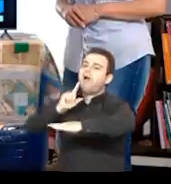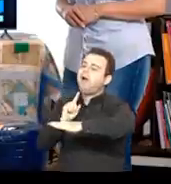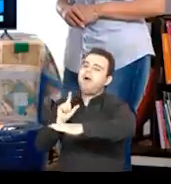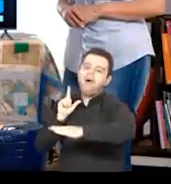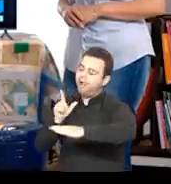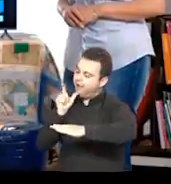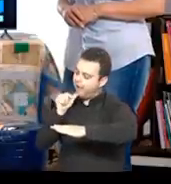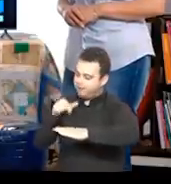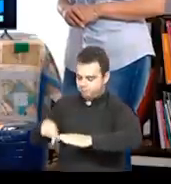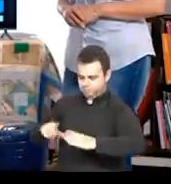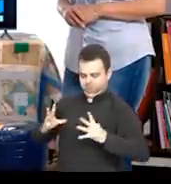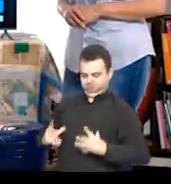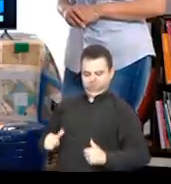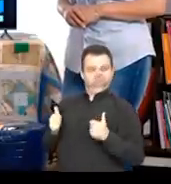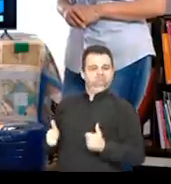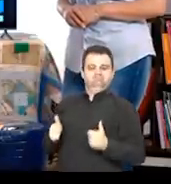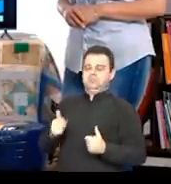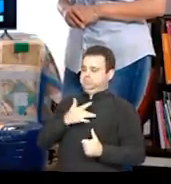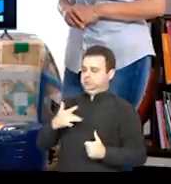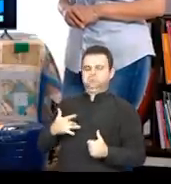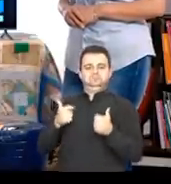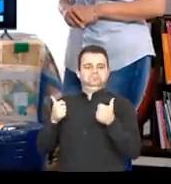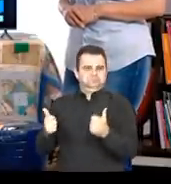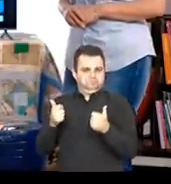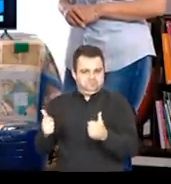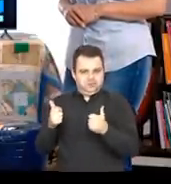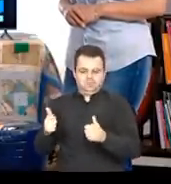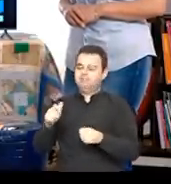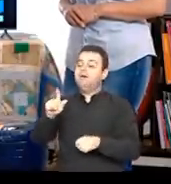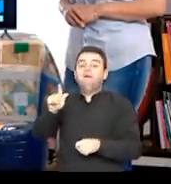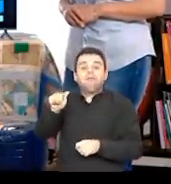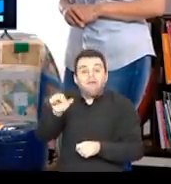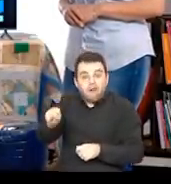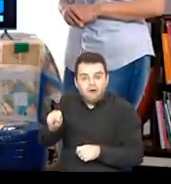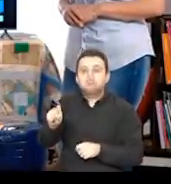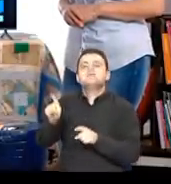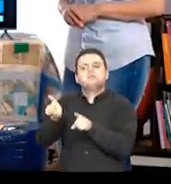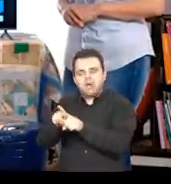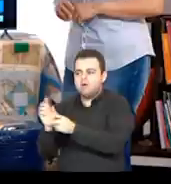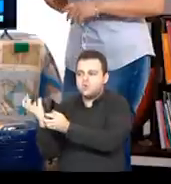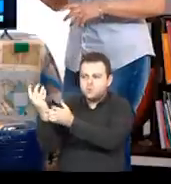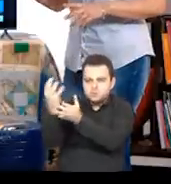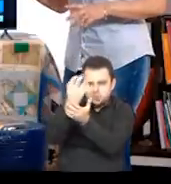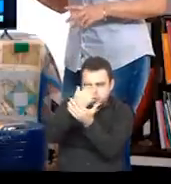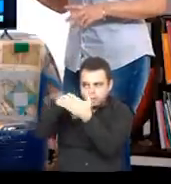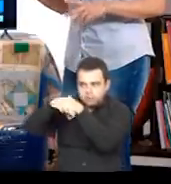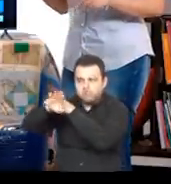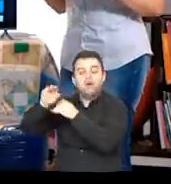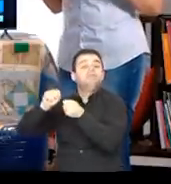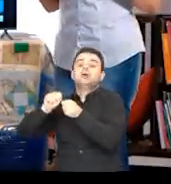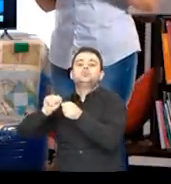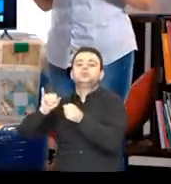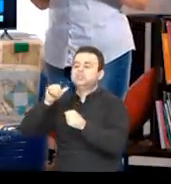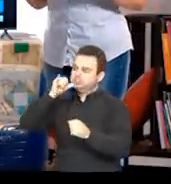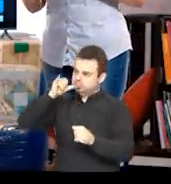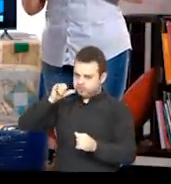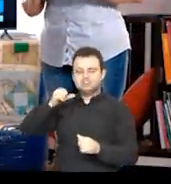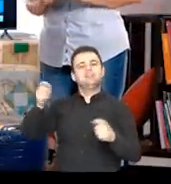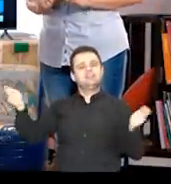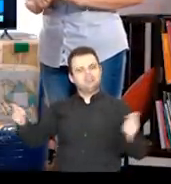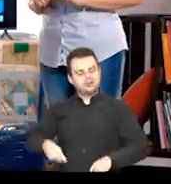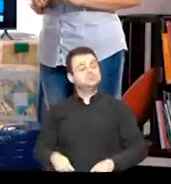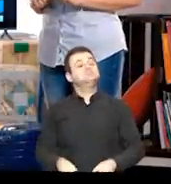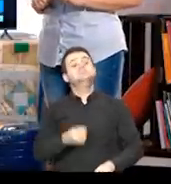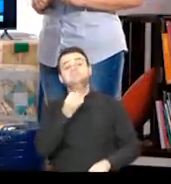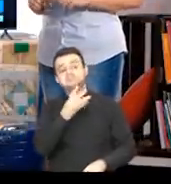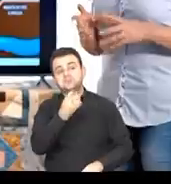eles permanecem saudáveis e esses gases podem ser armazenados para produzir energia. Entendi, e que bacana, porque eu tenho